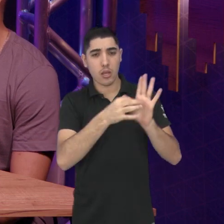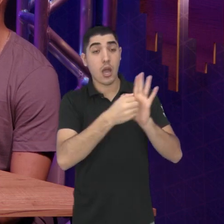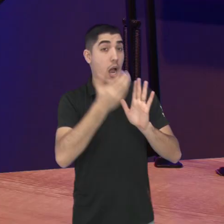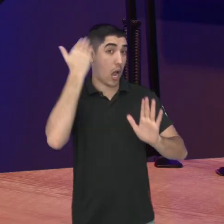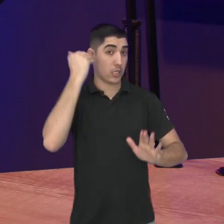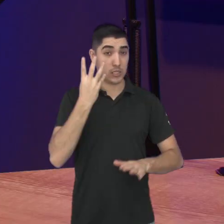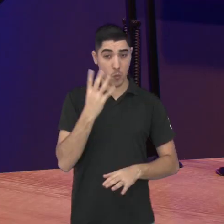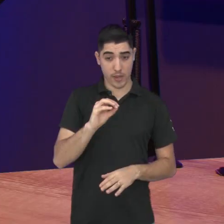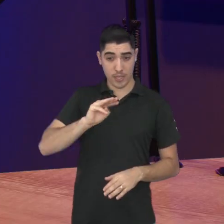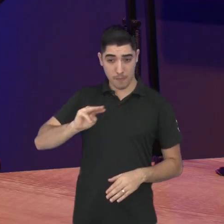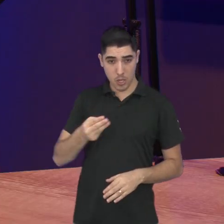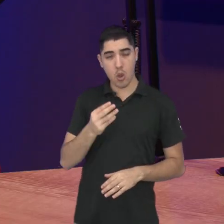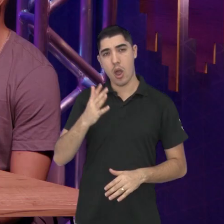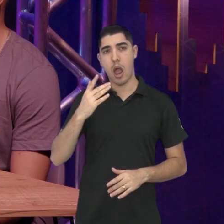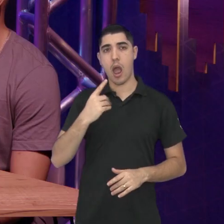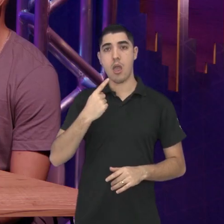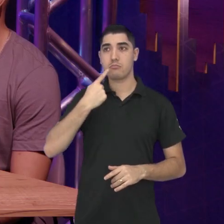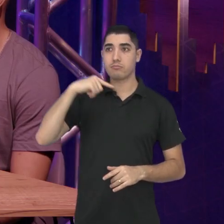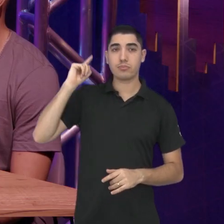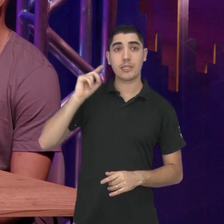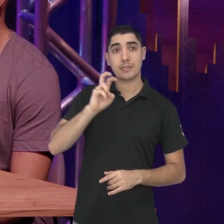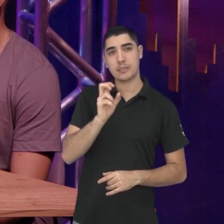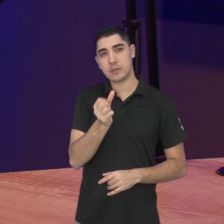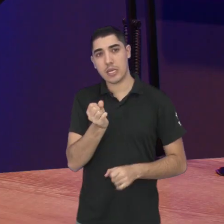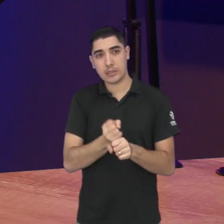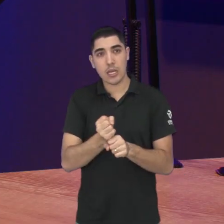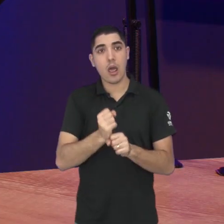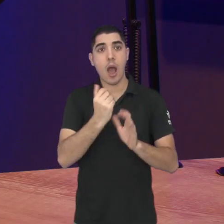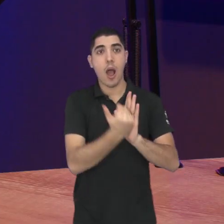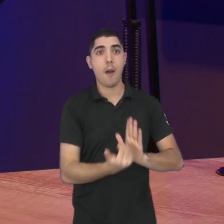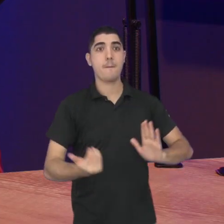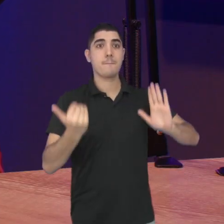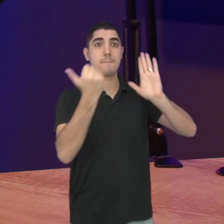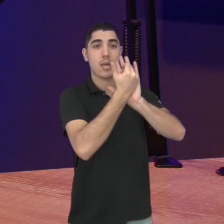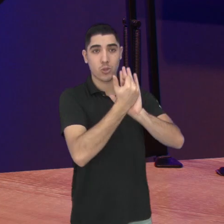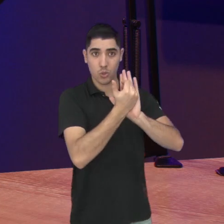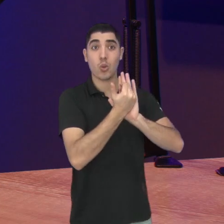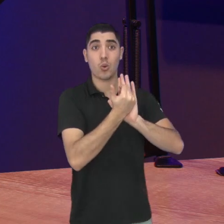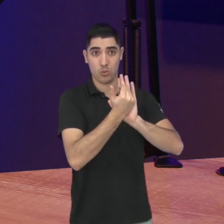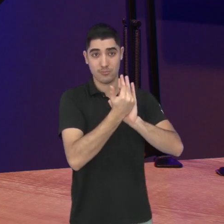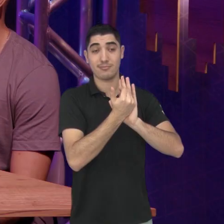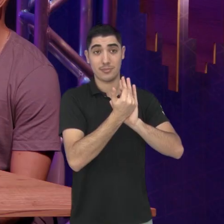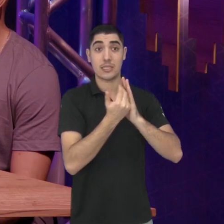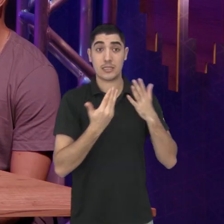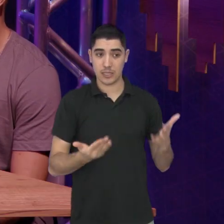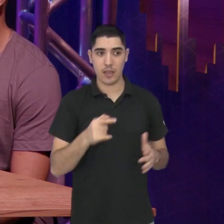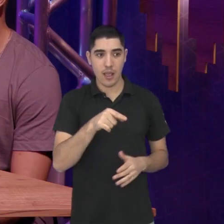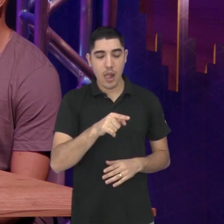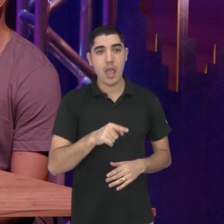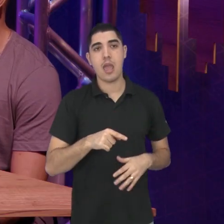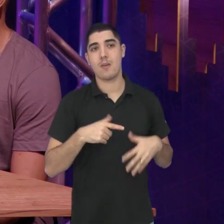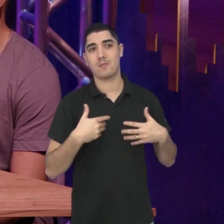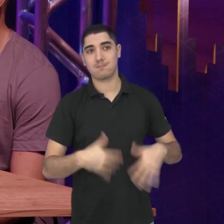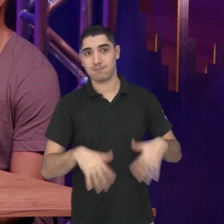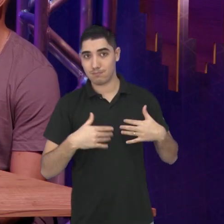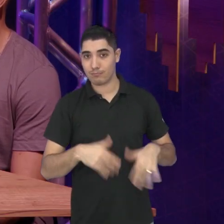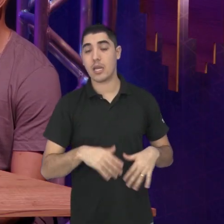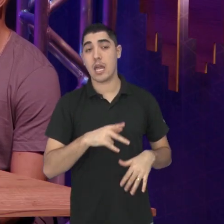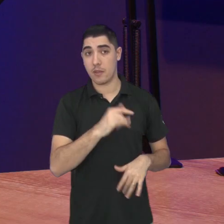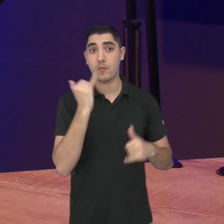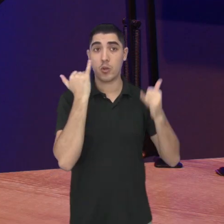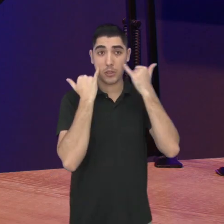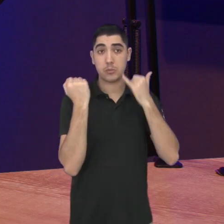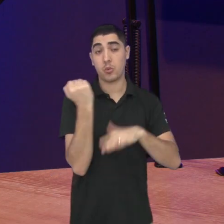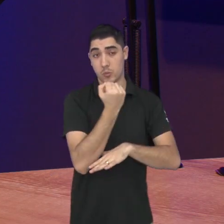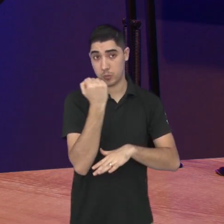40 milhões e nos últimos 5, 6 anos aumentou para 50 milhões. Então assim, esse é um ponto muito forte em relação a esse assunto,